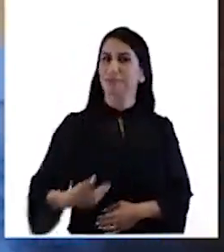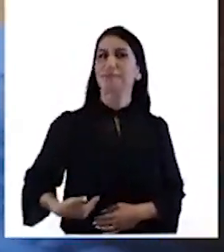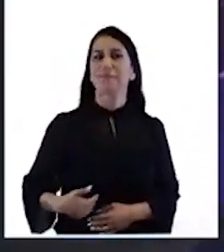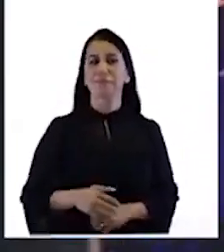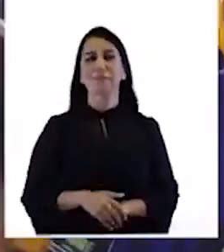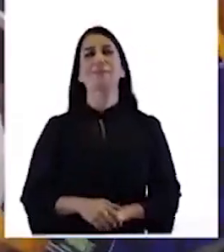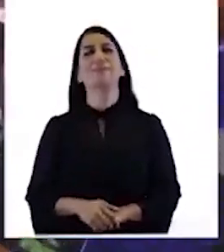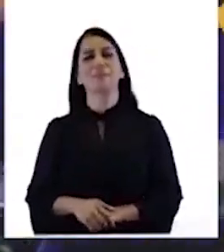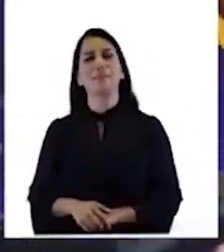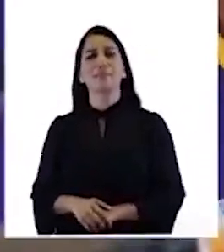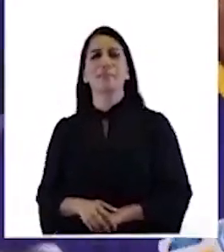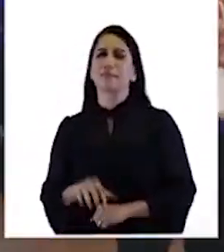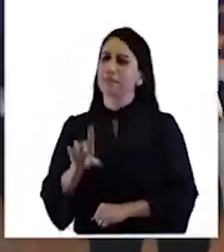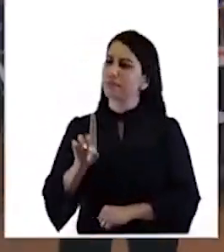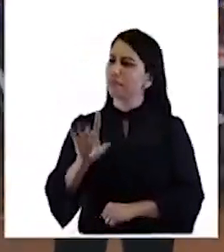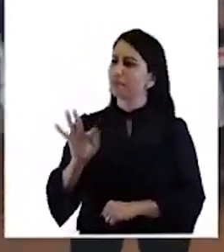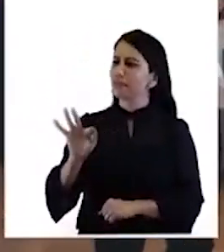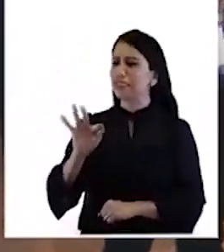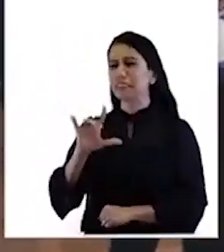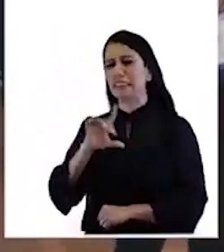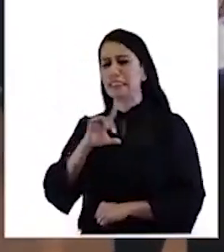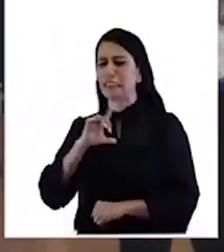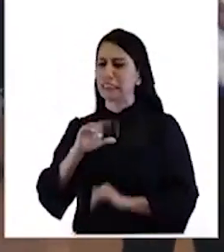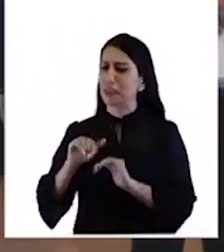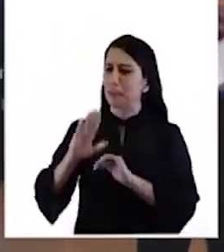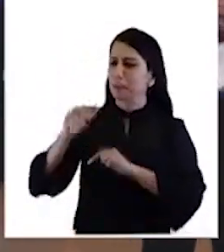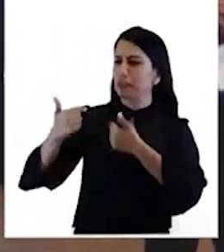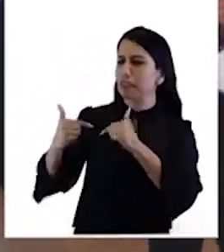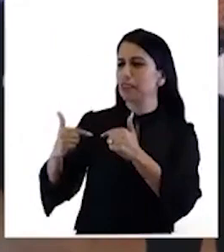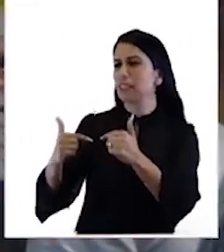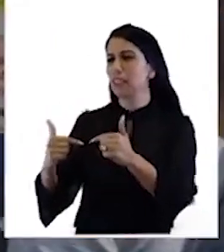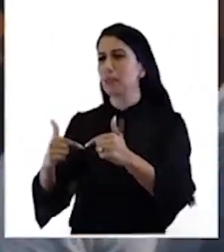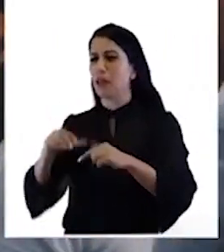governador. E pro nosso DF com mais empregos, renda e